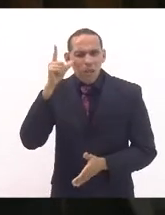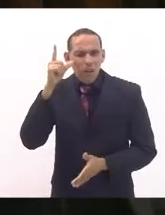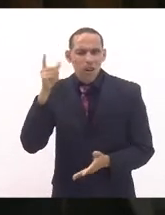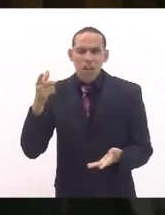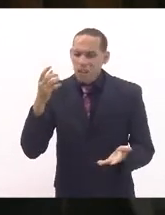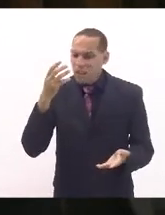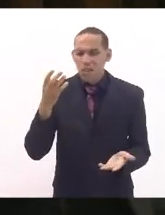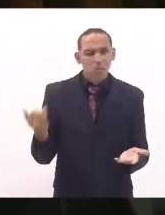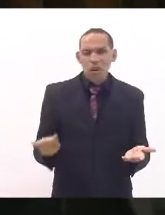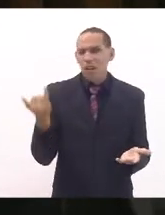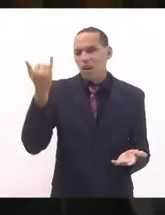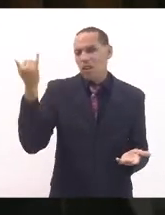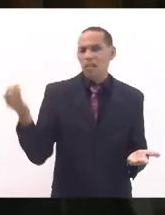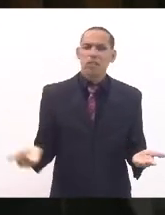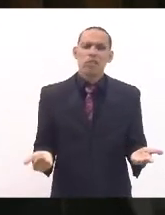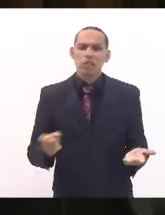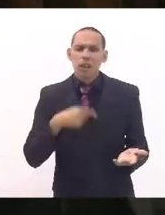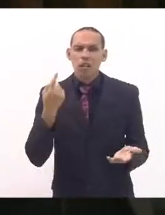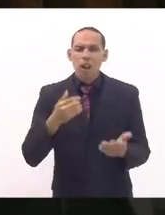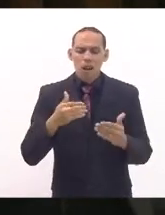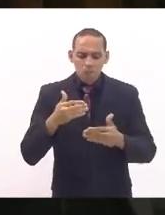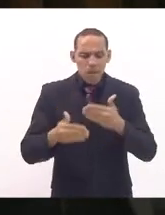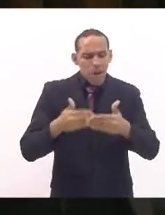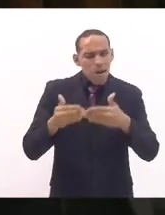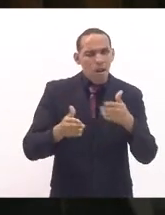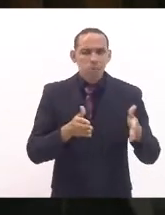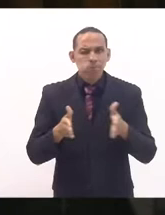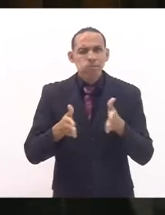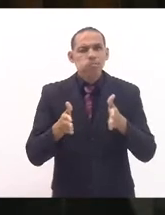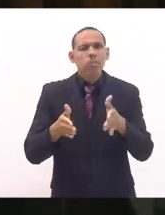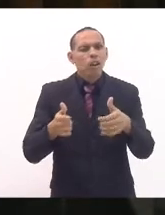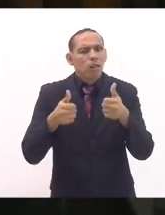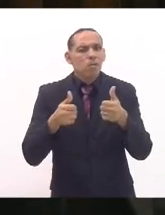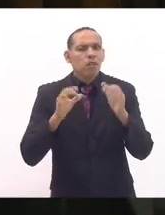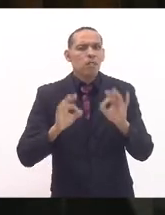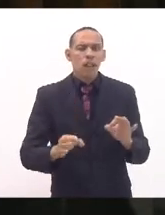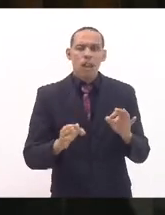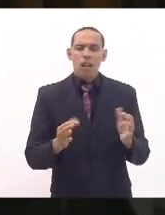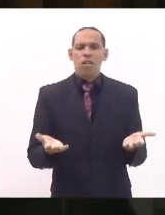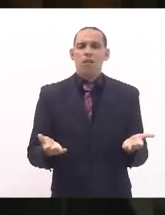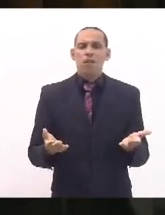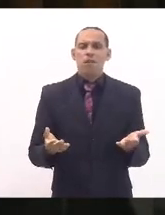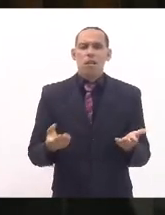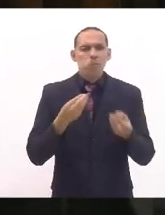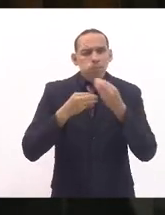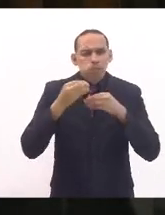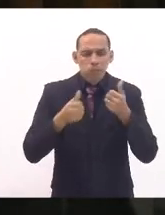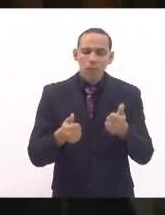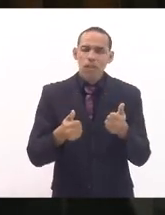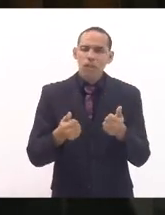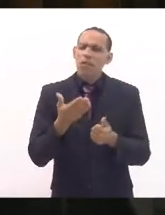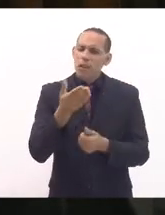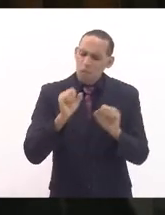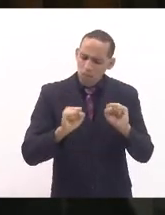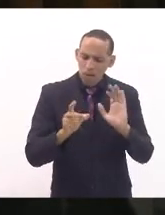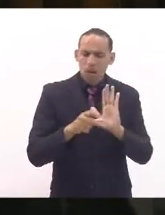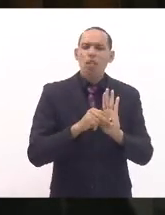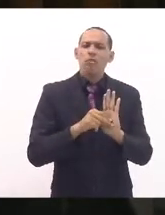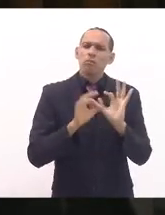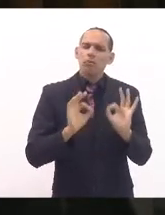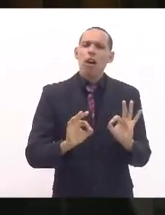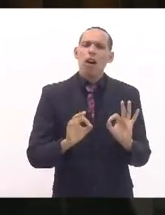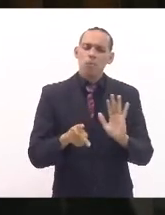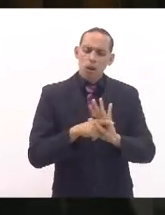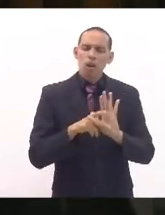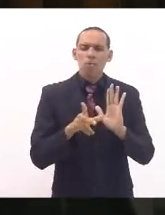projeto importante para a gente caminhar no sentido da alimentação adequada. O deputado ele tem a prerrogativa de emendar, faz parte da